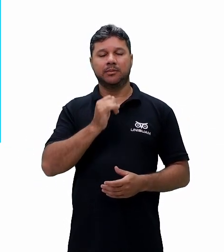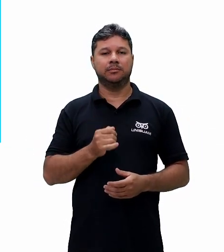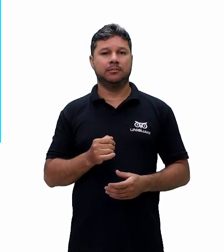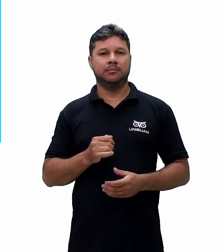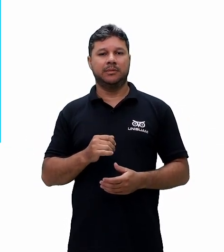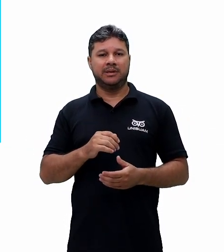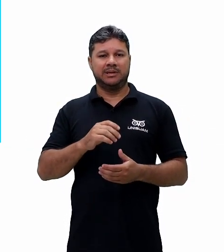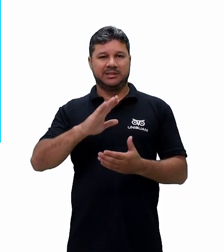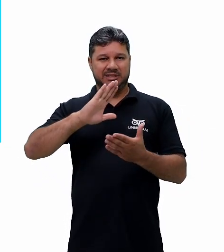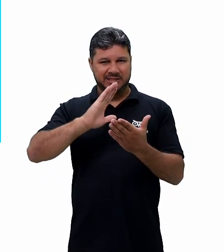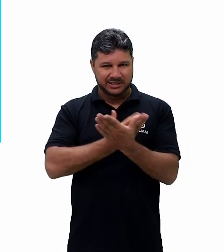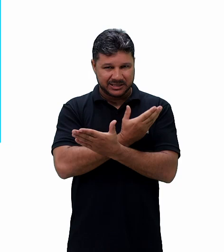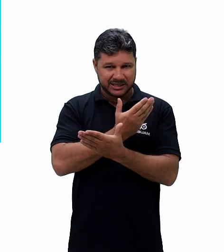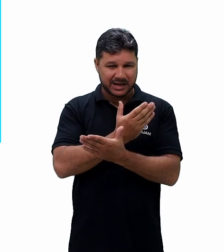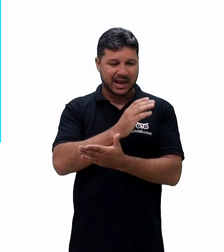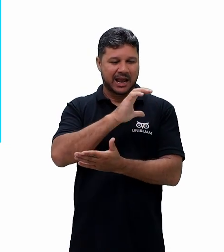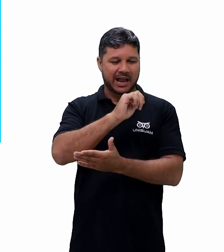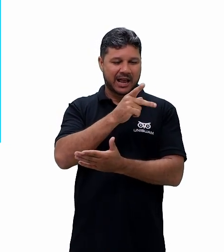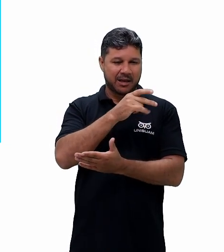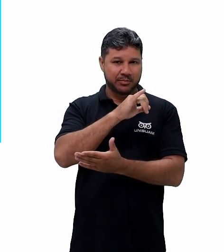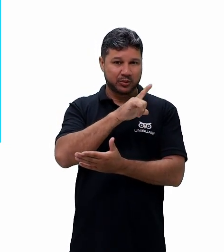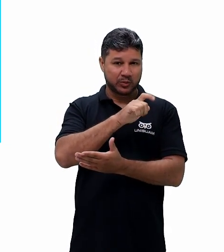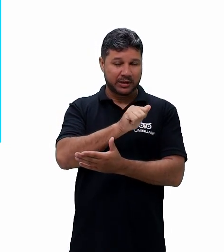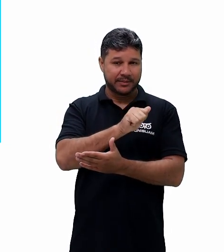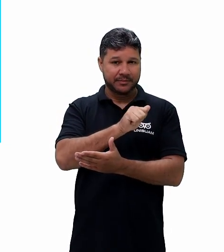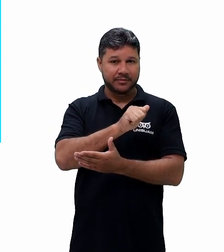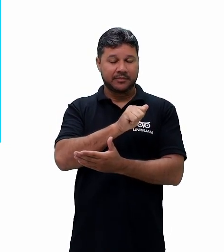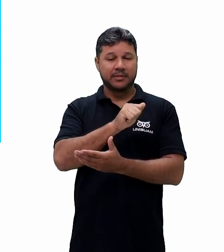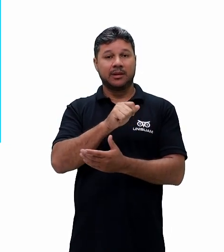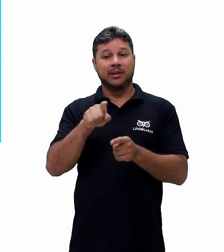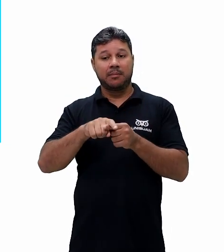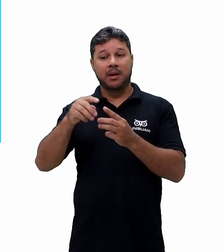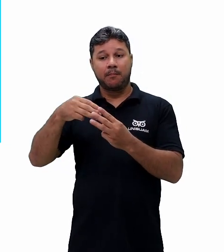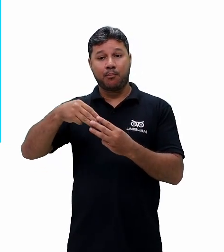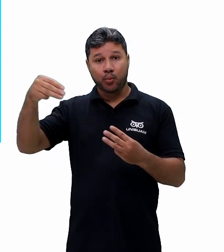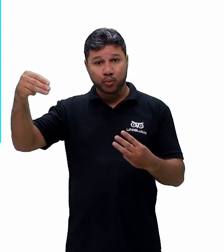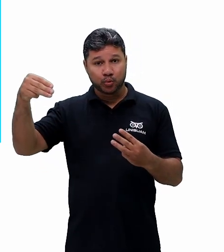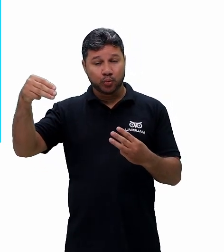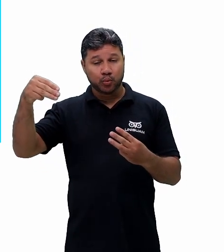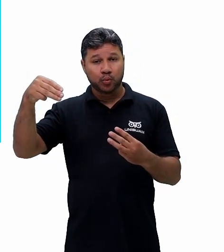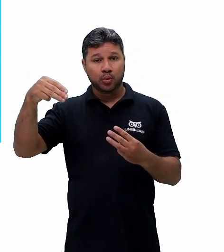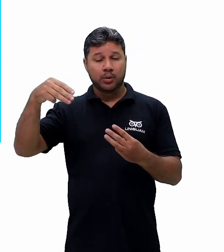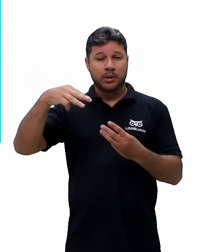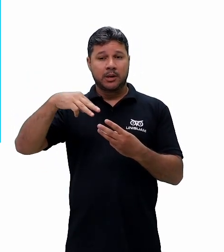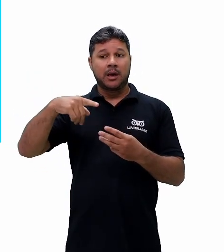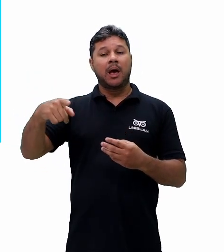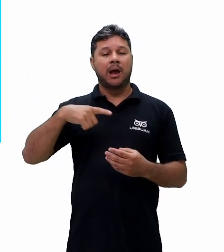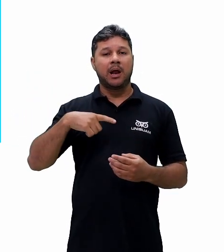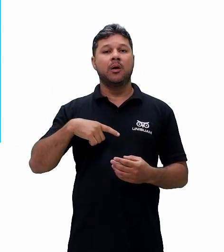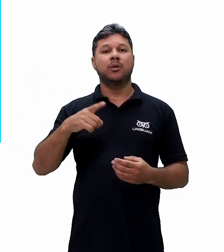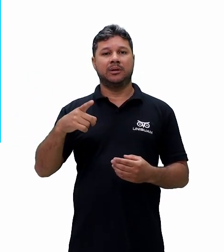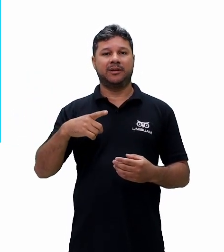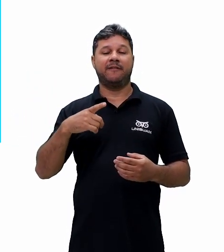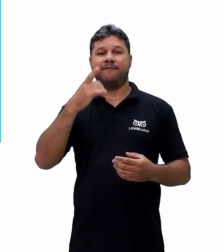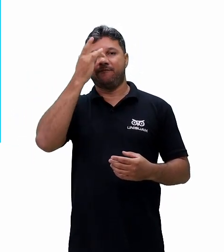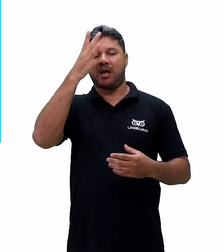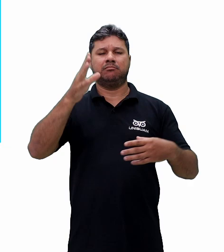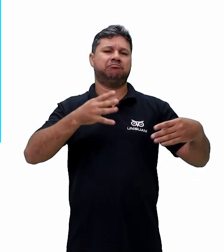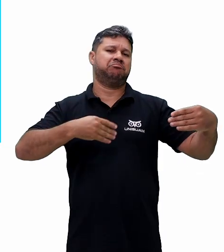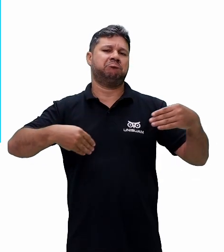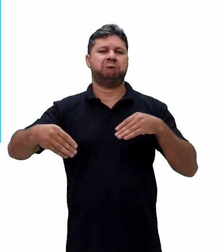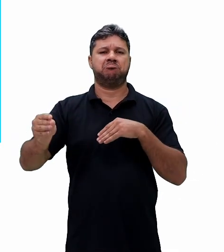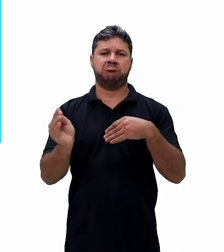retirarmos a cápsula articular e o músculo de um determinado indivíduo, com toda certeza ele ganharia